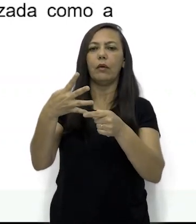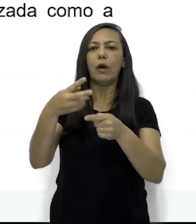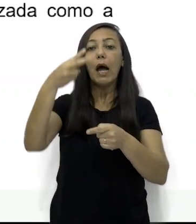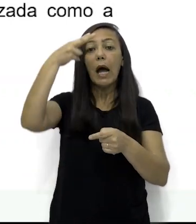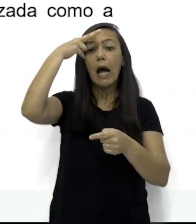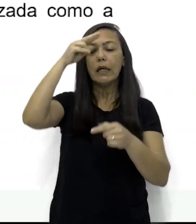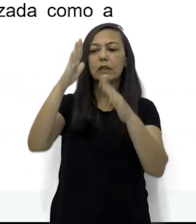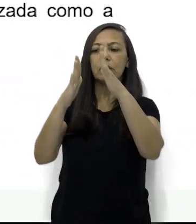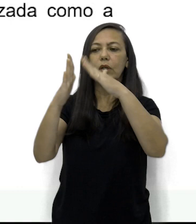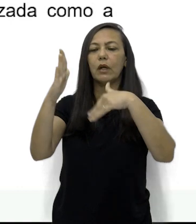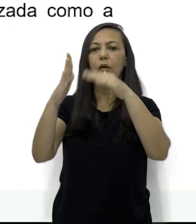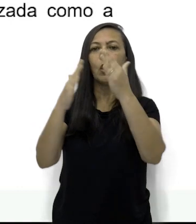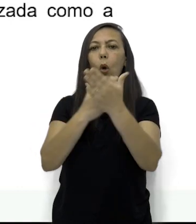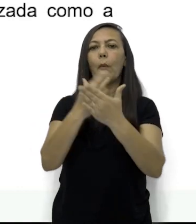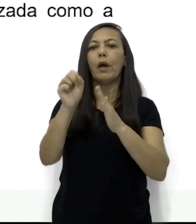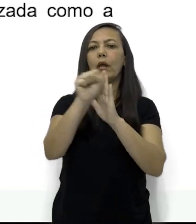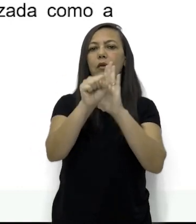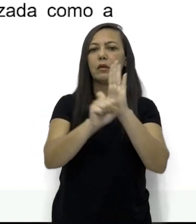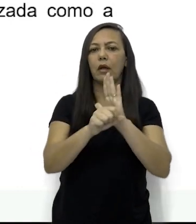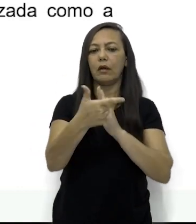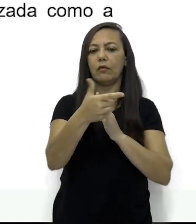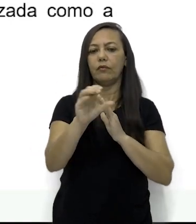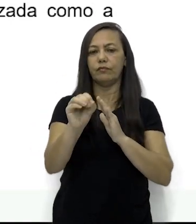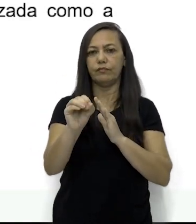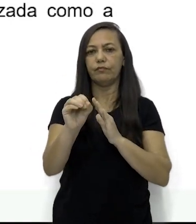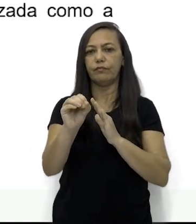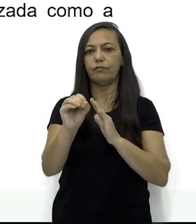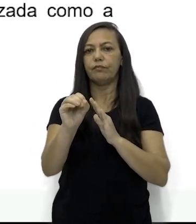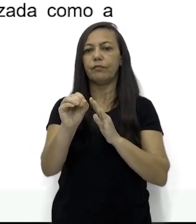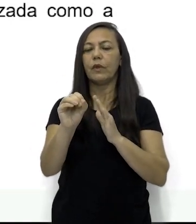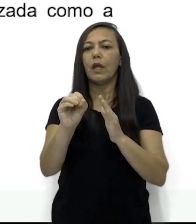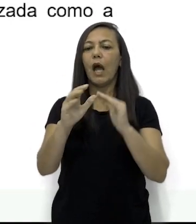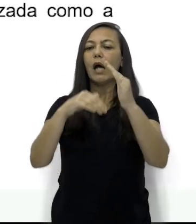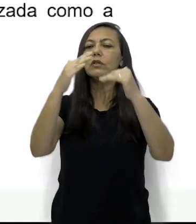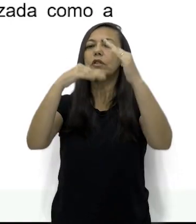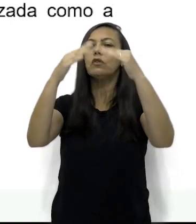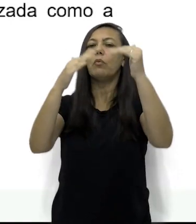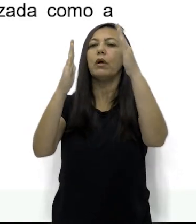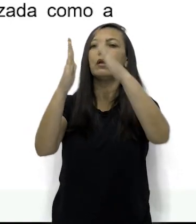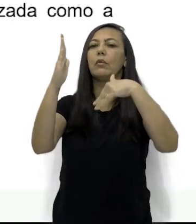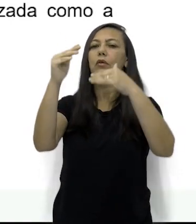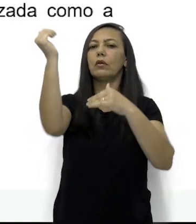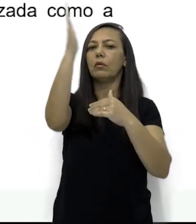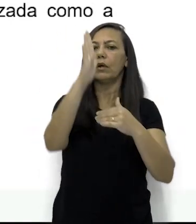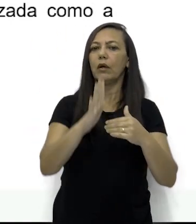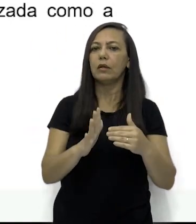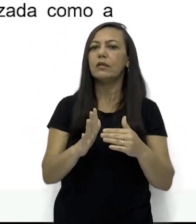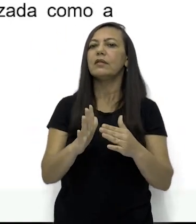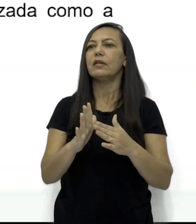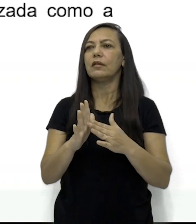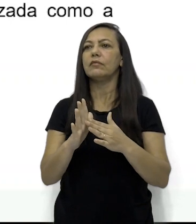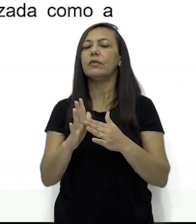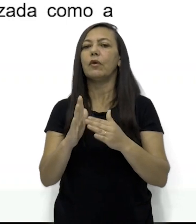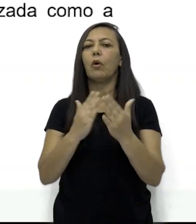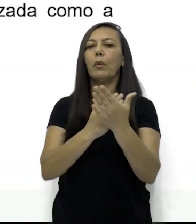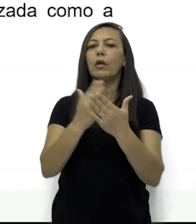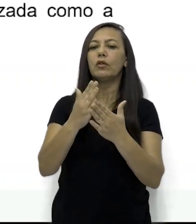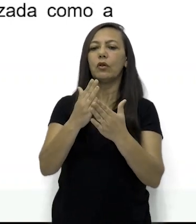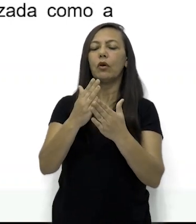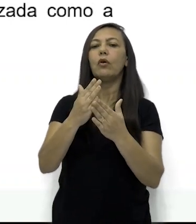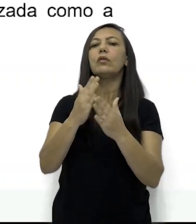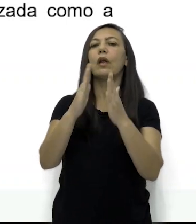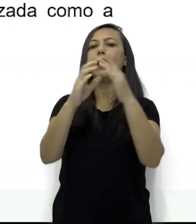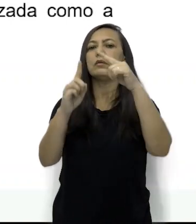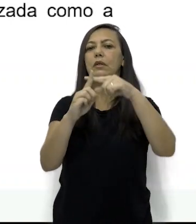alternativas. A história da pintura inicia-se no século XX. A ascensão da pintura no Brasil veio com o barroco e as pinturas das igrejas